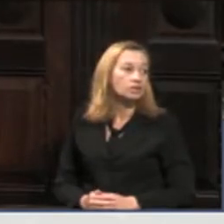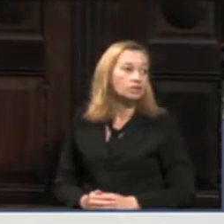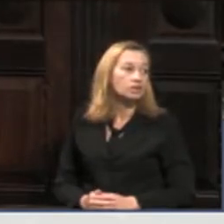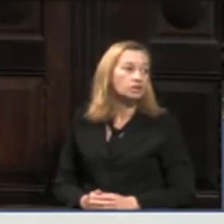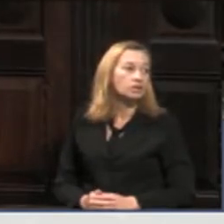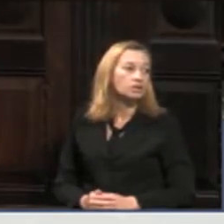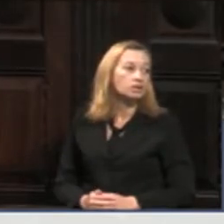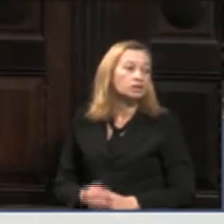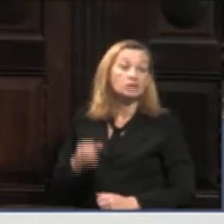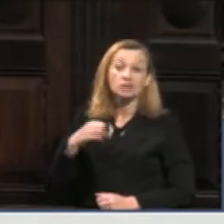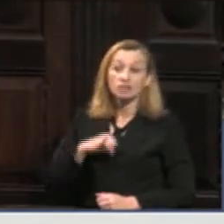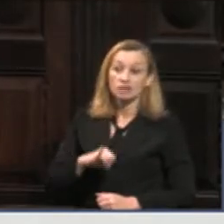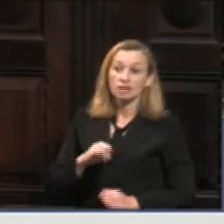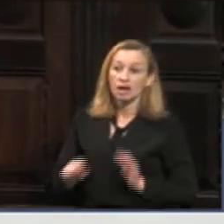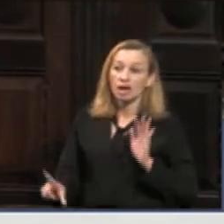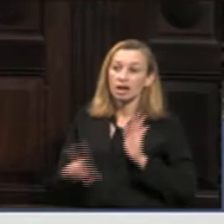limpa,